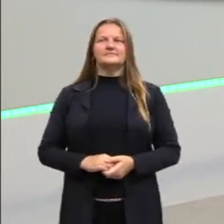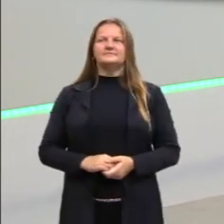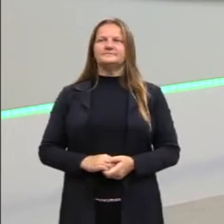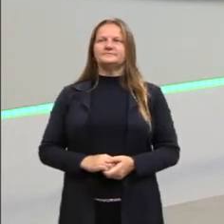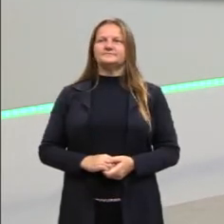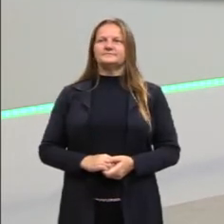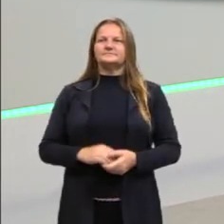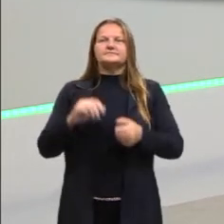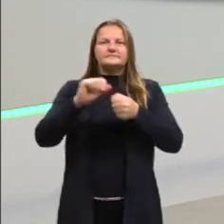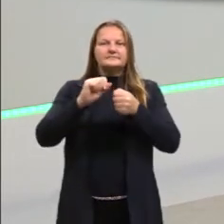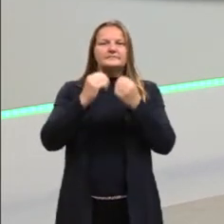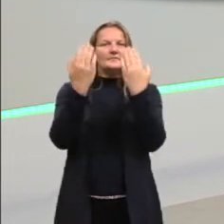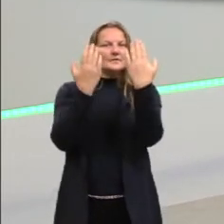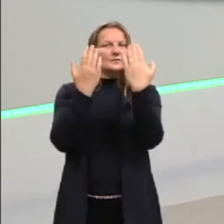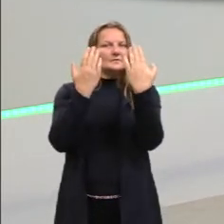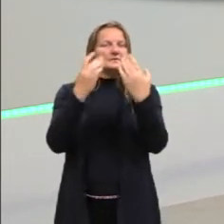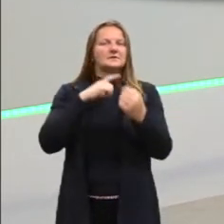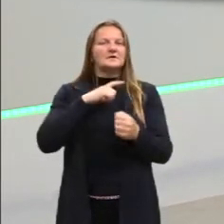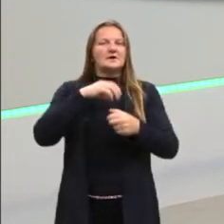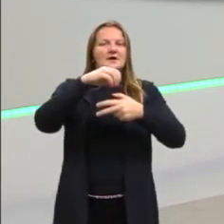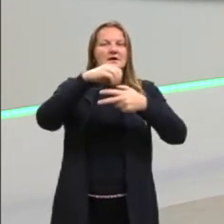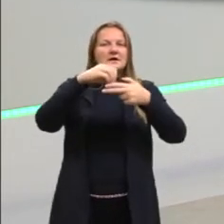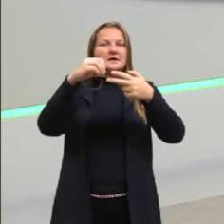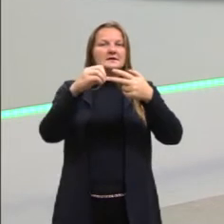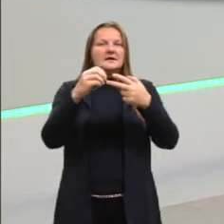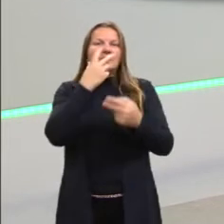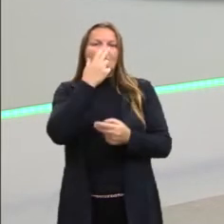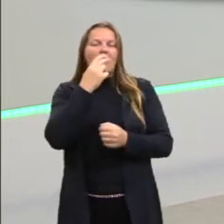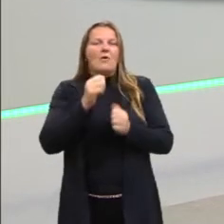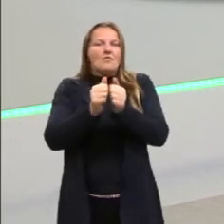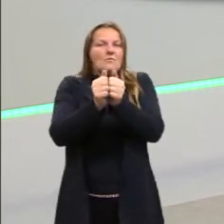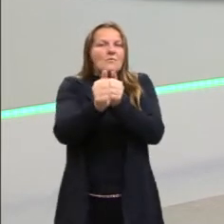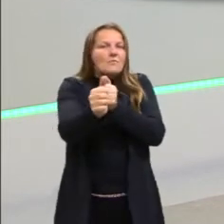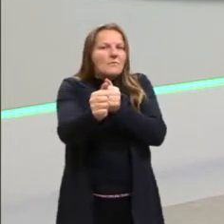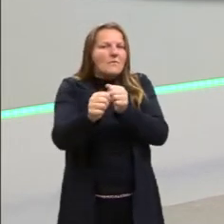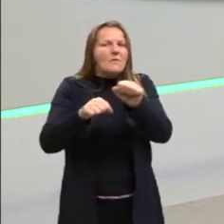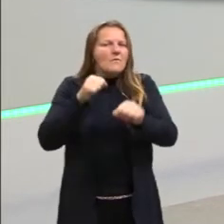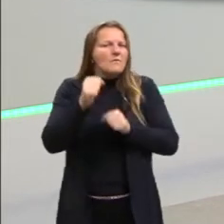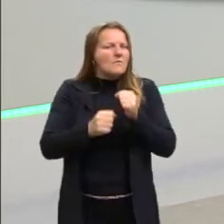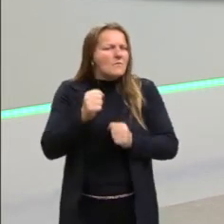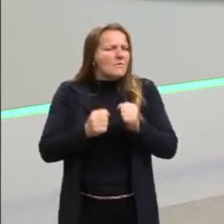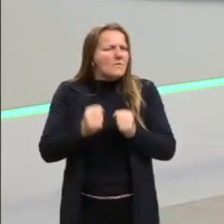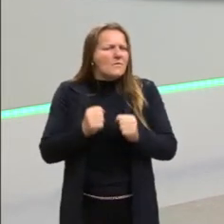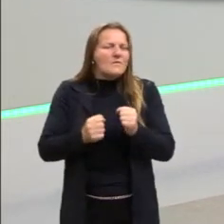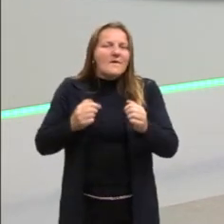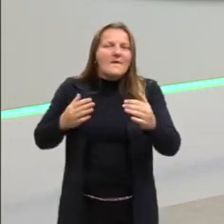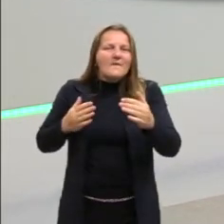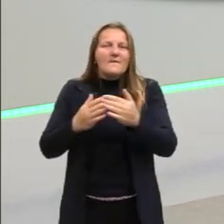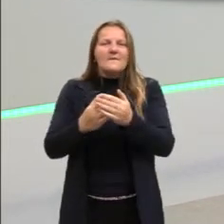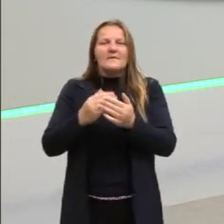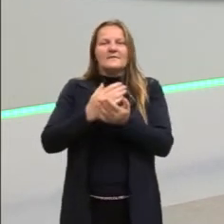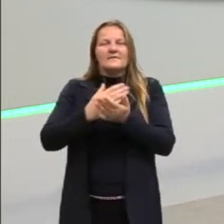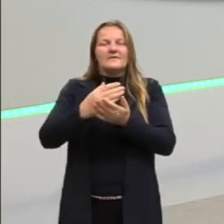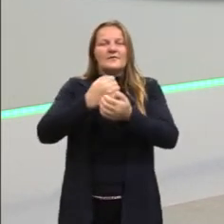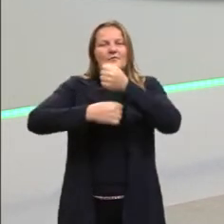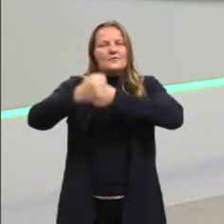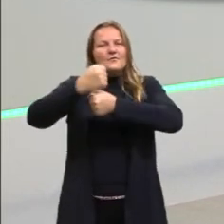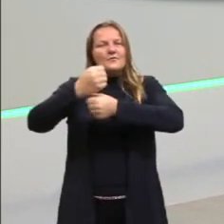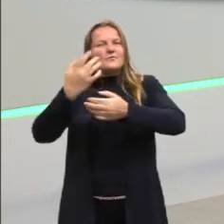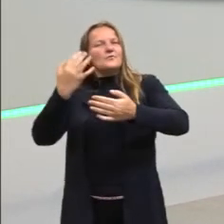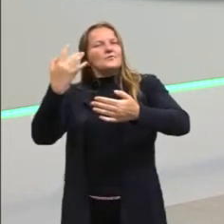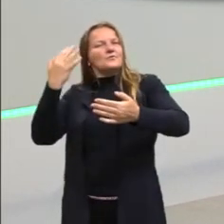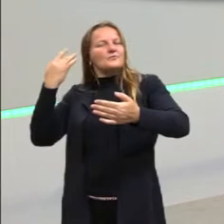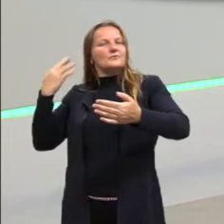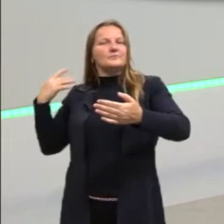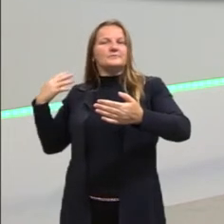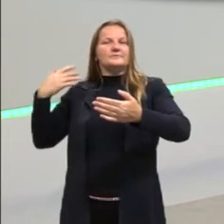o comparativo esse ano do Enem como se fosse aí uma corrida, né? A gente chegou lá no início do ano, lá no início do